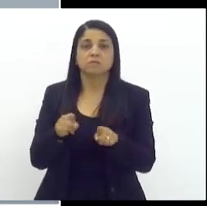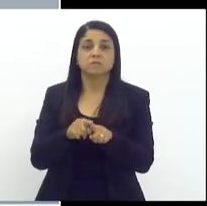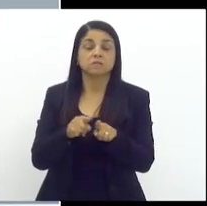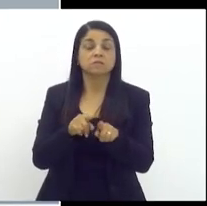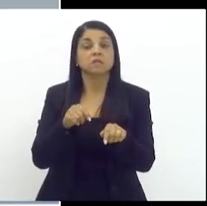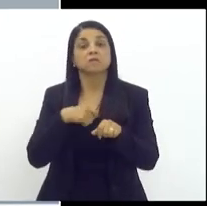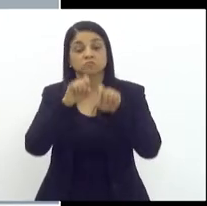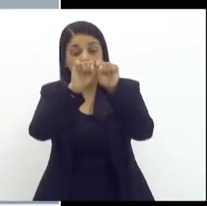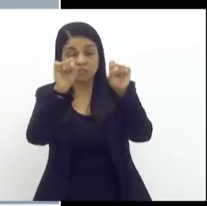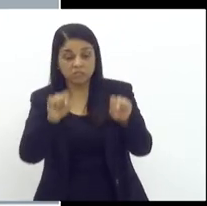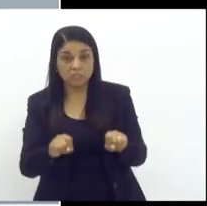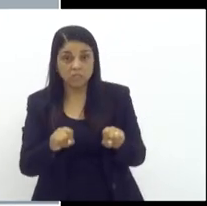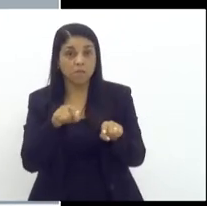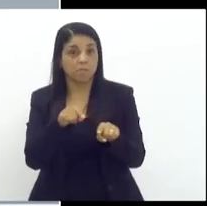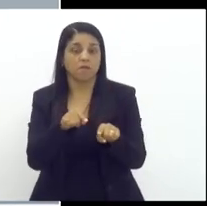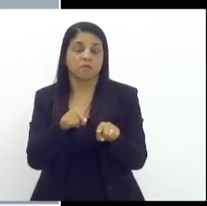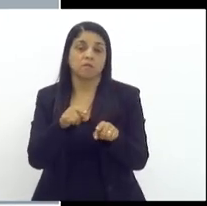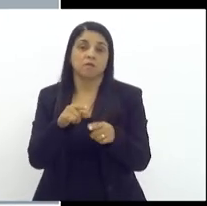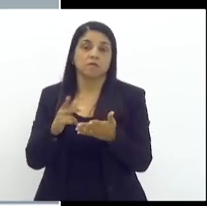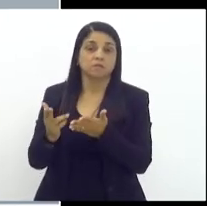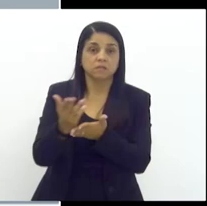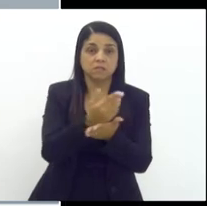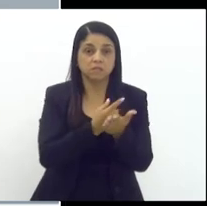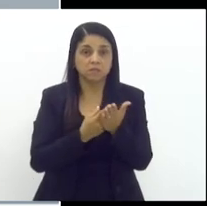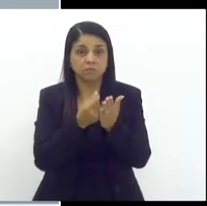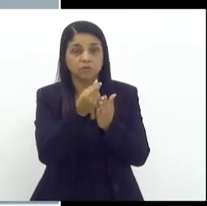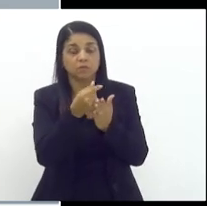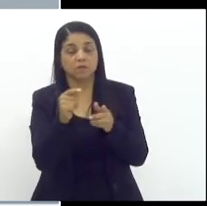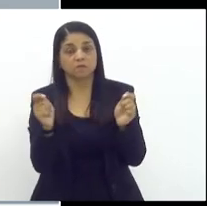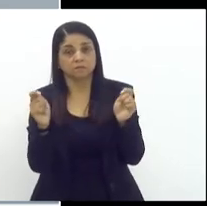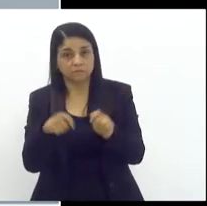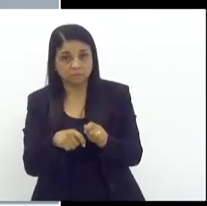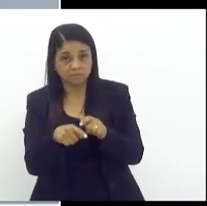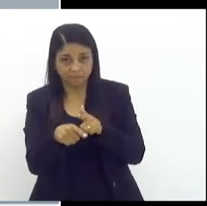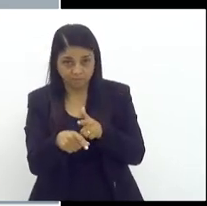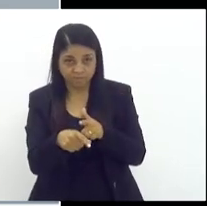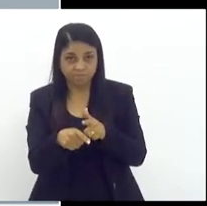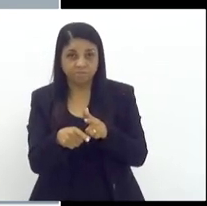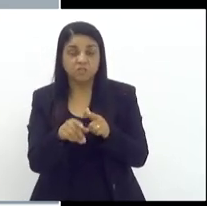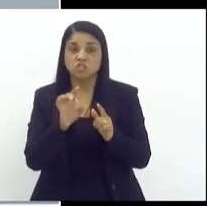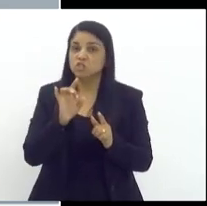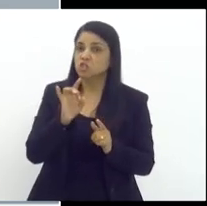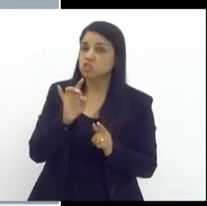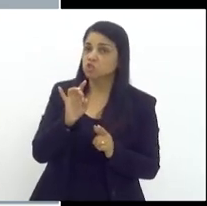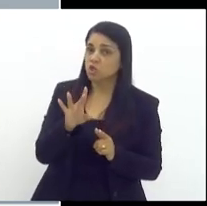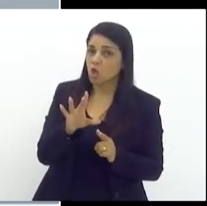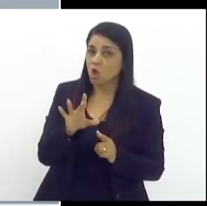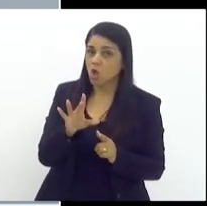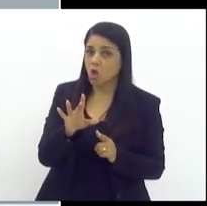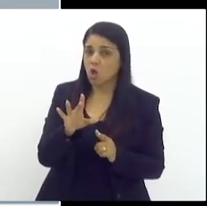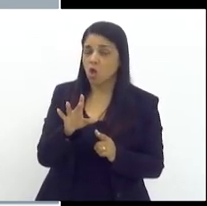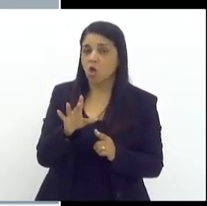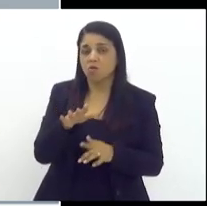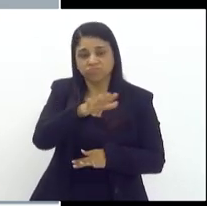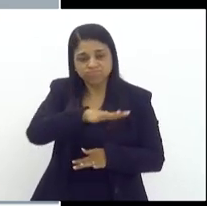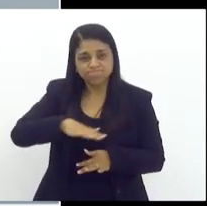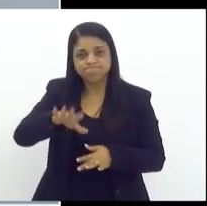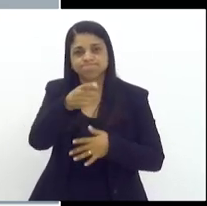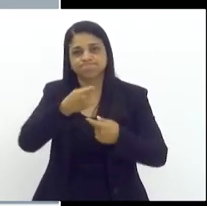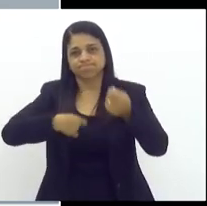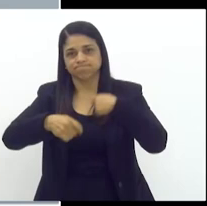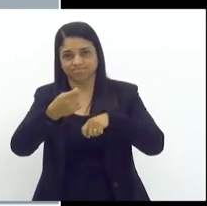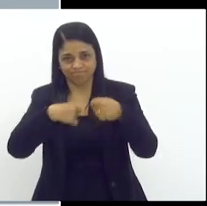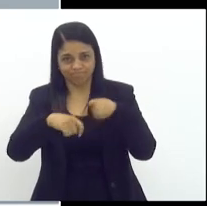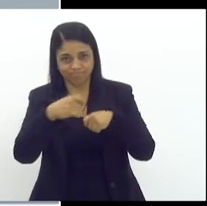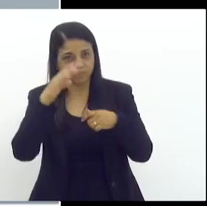do sistema tributário e simplesmente considerando só as questões de mercado Então esse